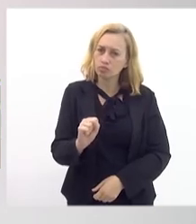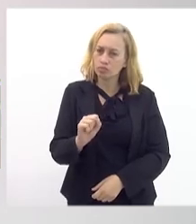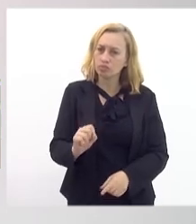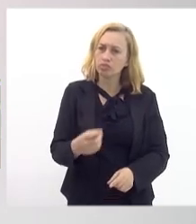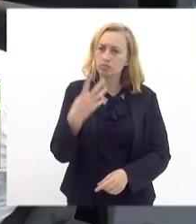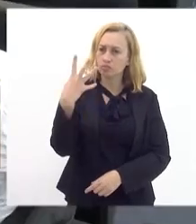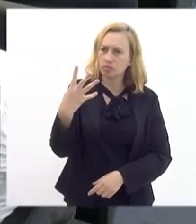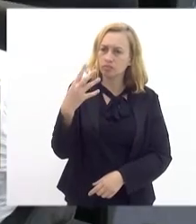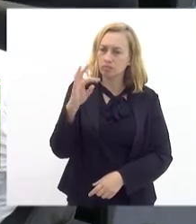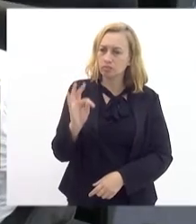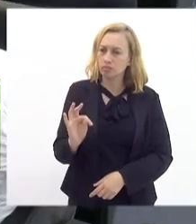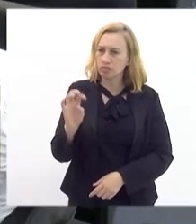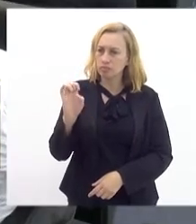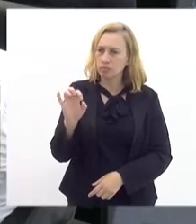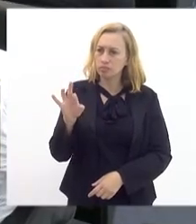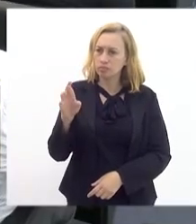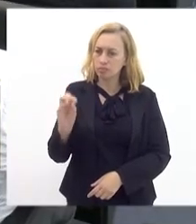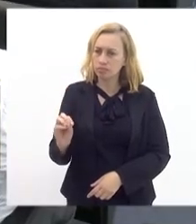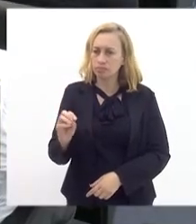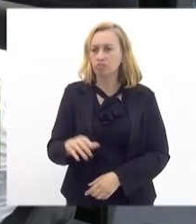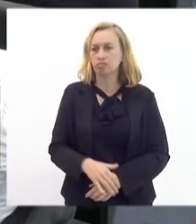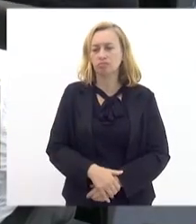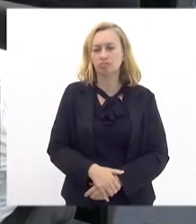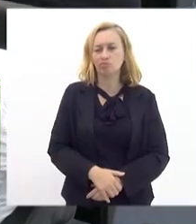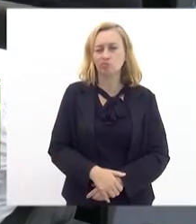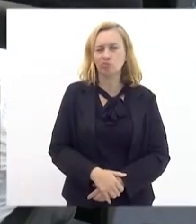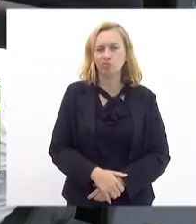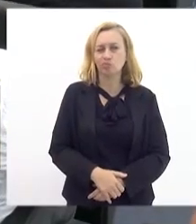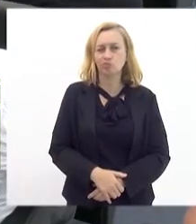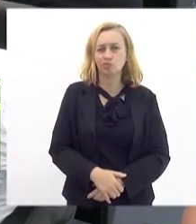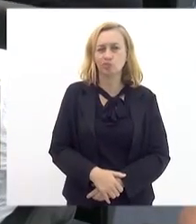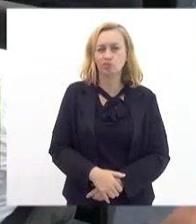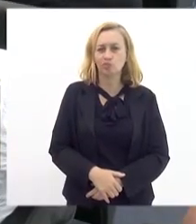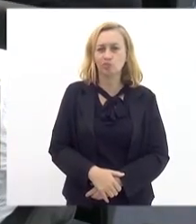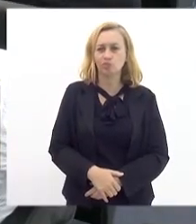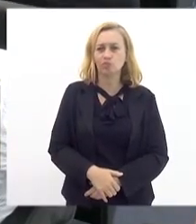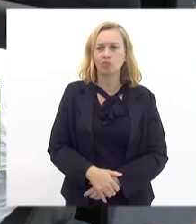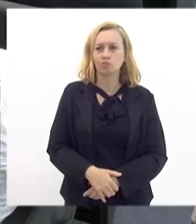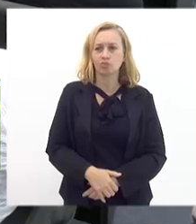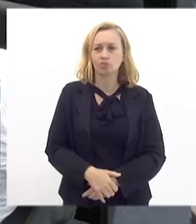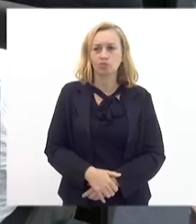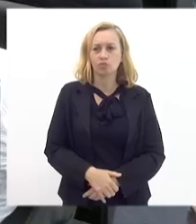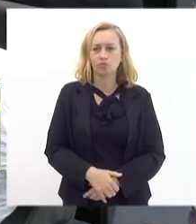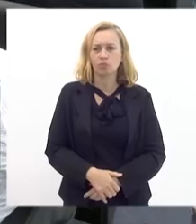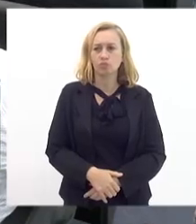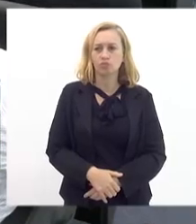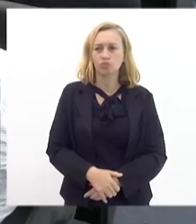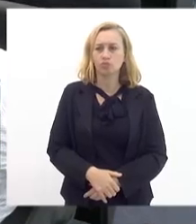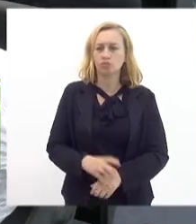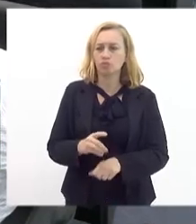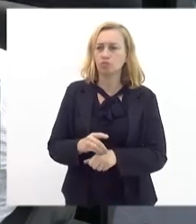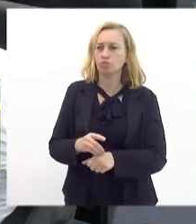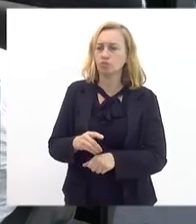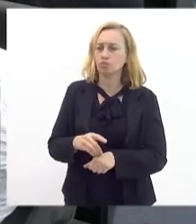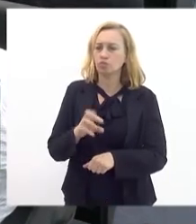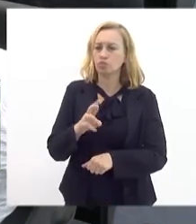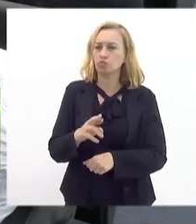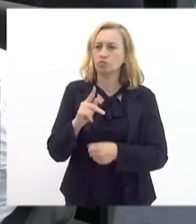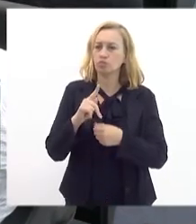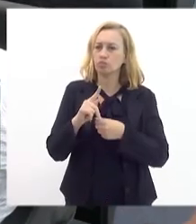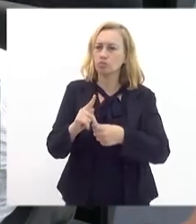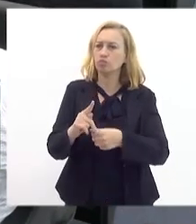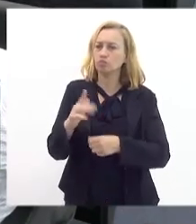as quatro termos e não só o doutor procurador